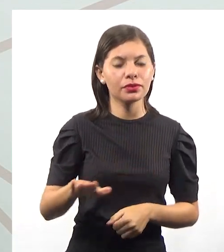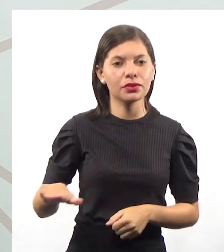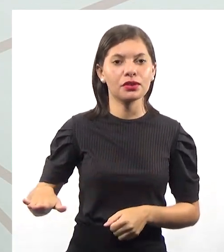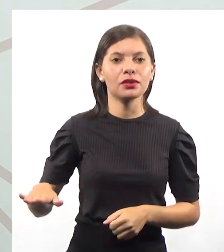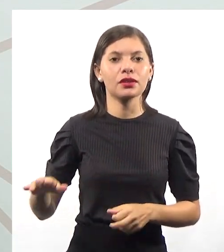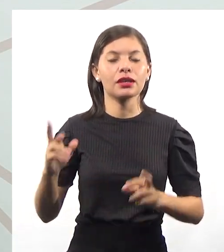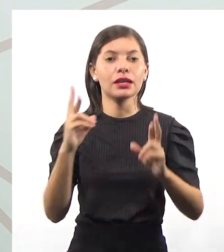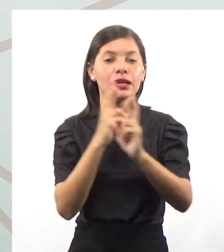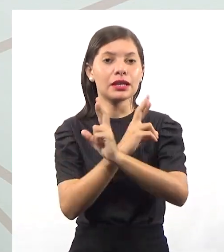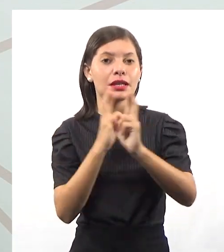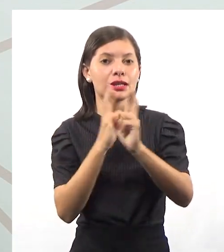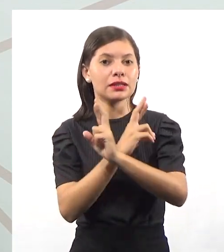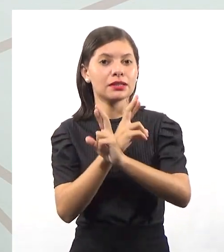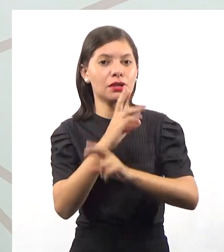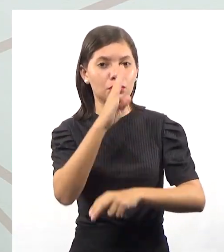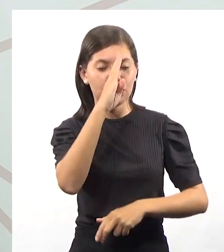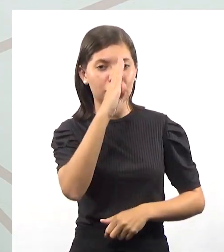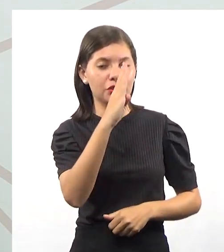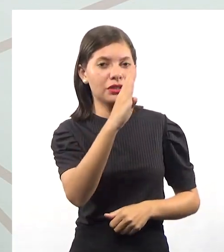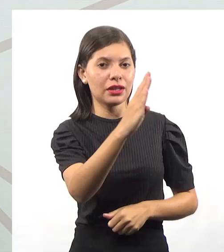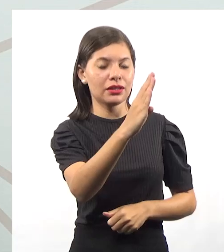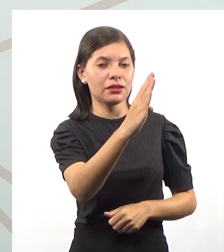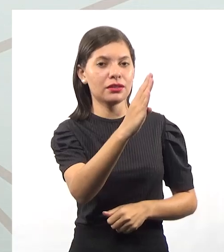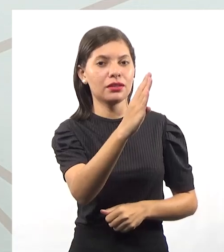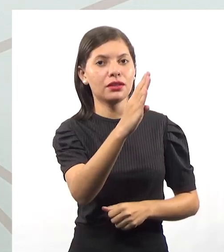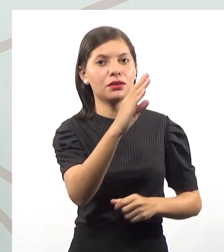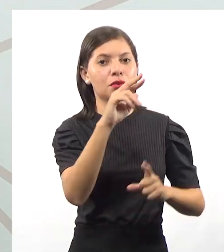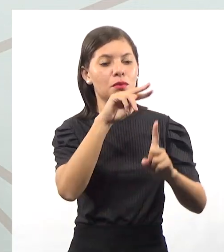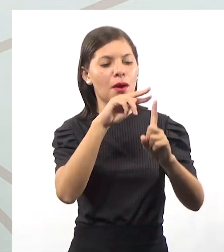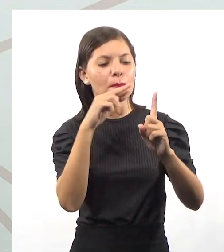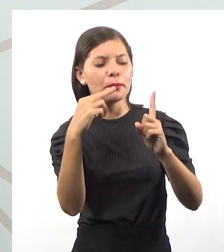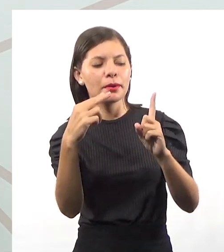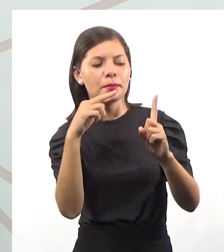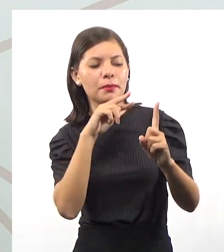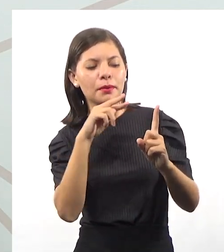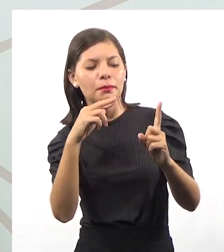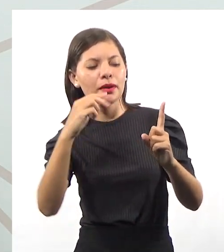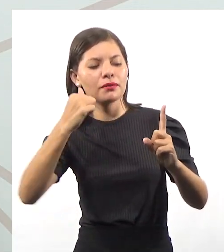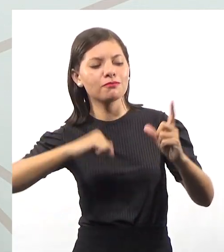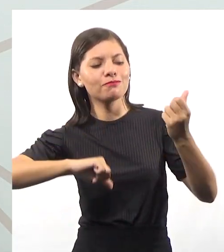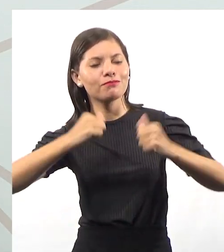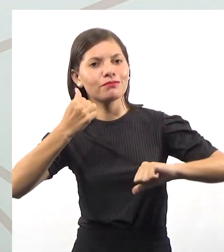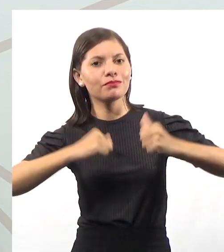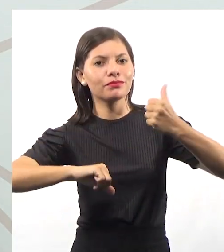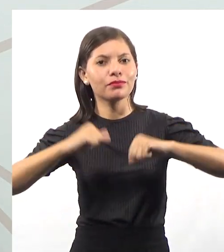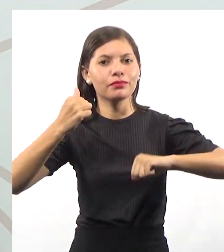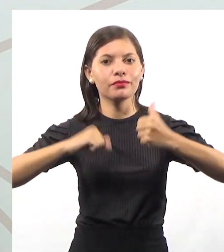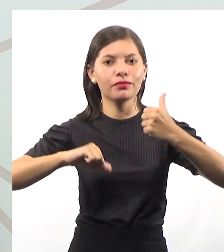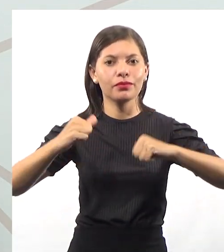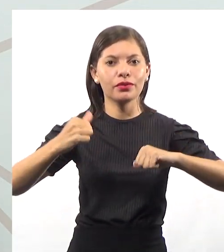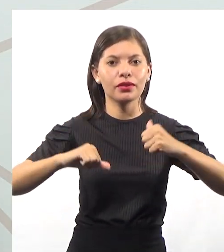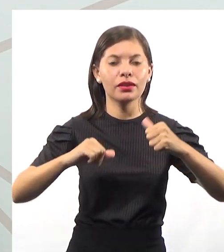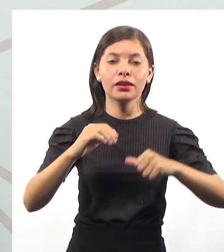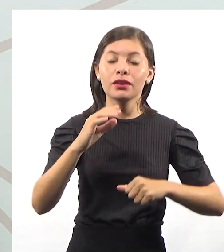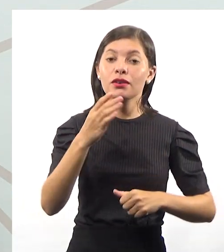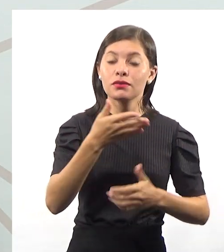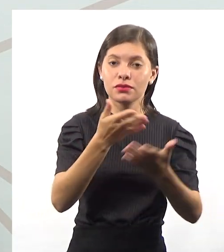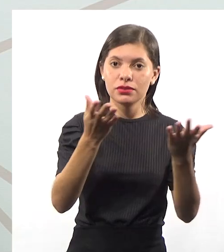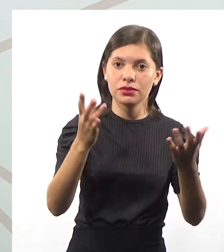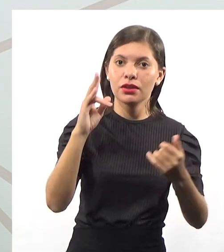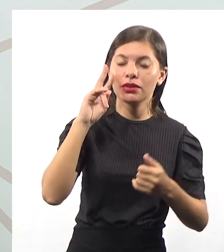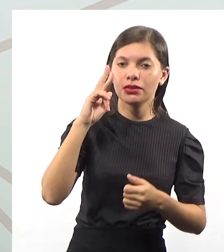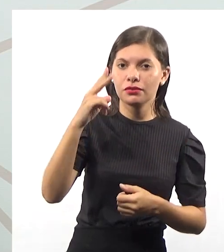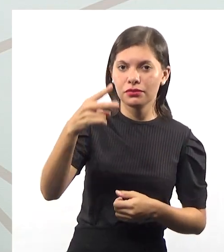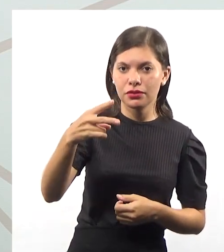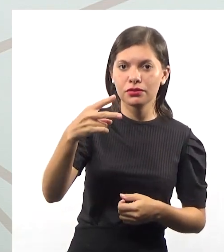direta com aqueles instrumentos ou aquela perspectiva da avaliação. Vocês já viram a avaliação